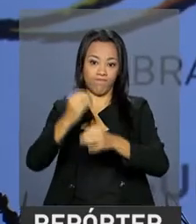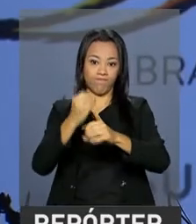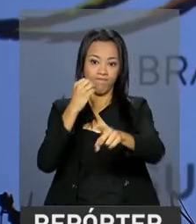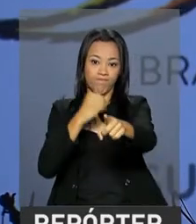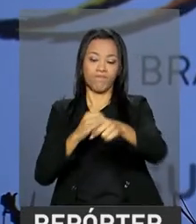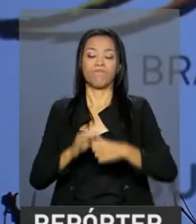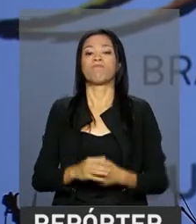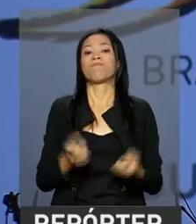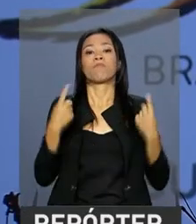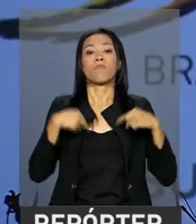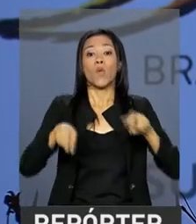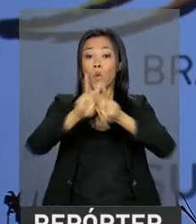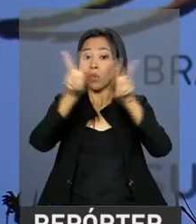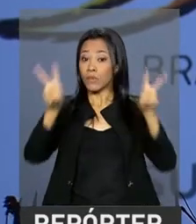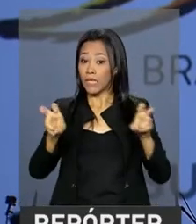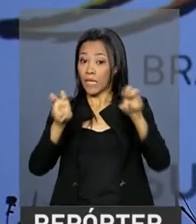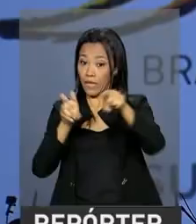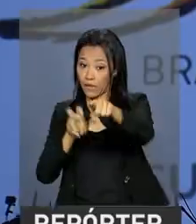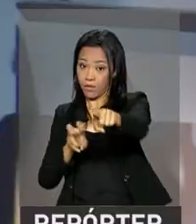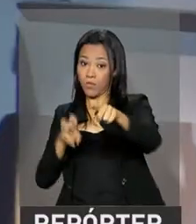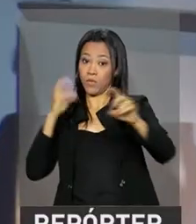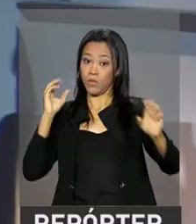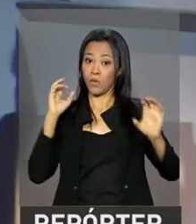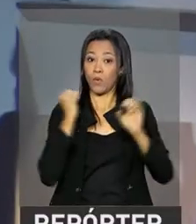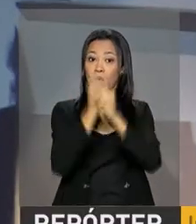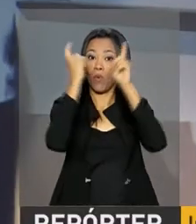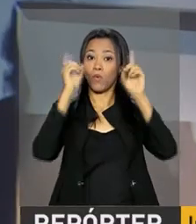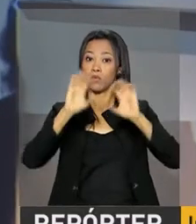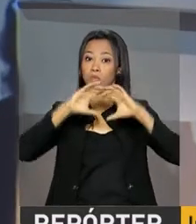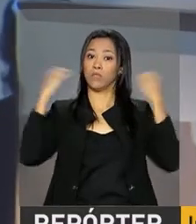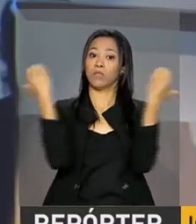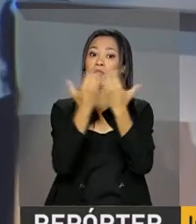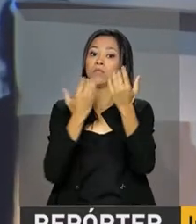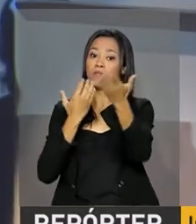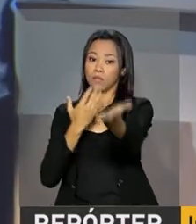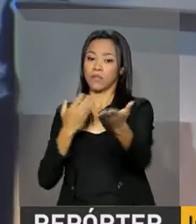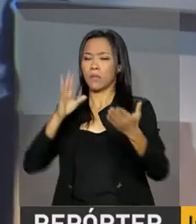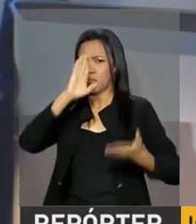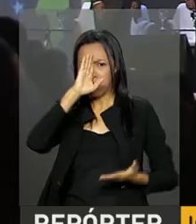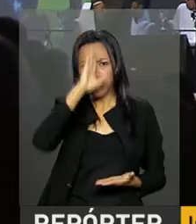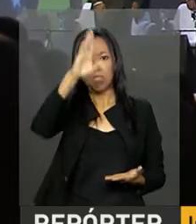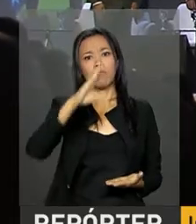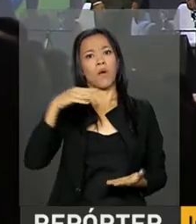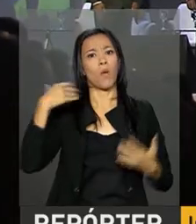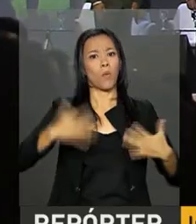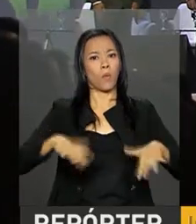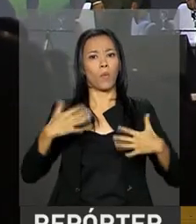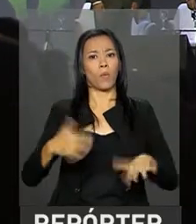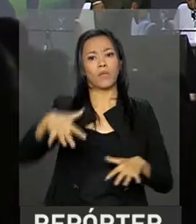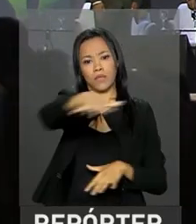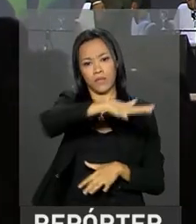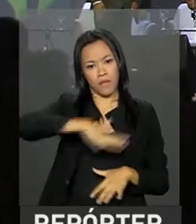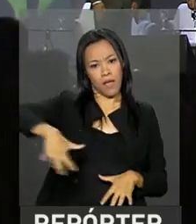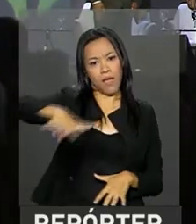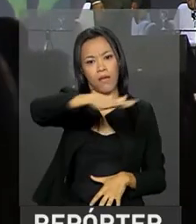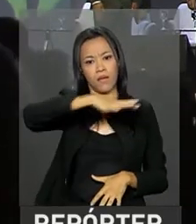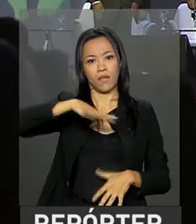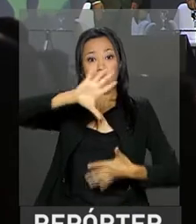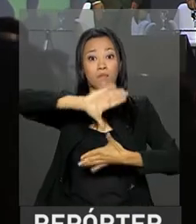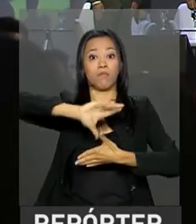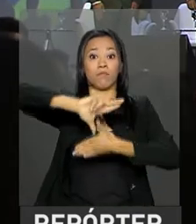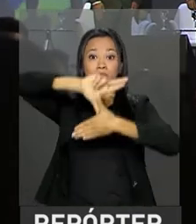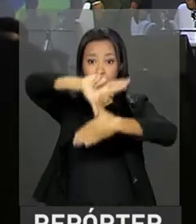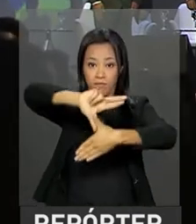Com o tema Superação é a nossa maior obra, foi aberto em Brasília o principal evento do setor da construção na América